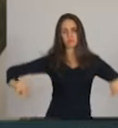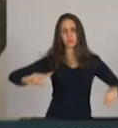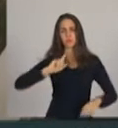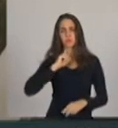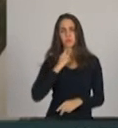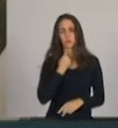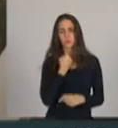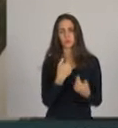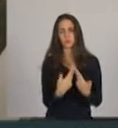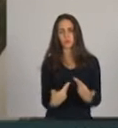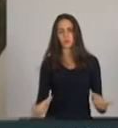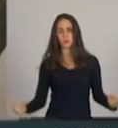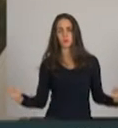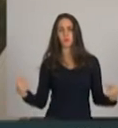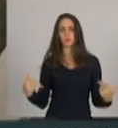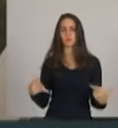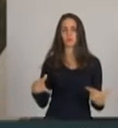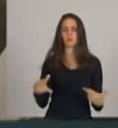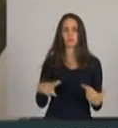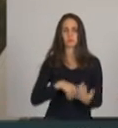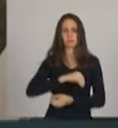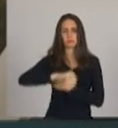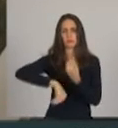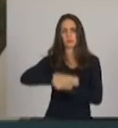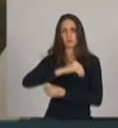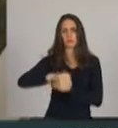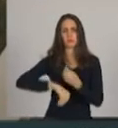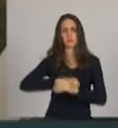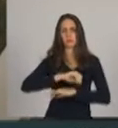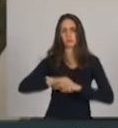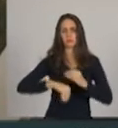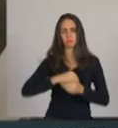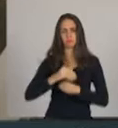coisa do bom ou pior,